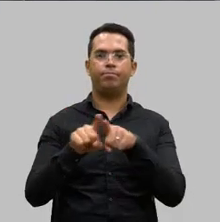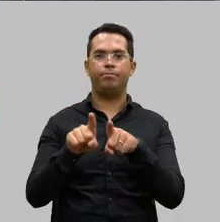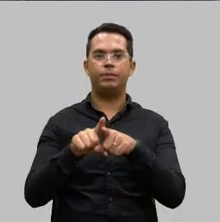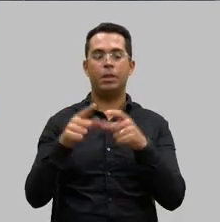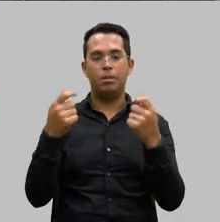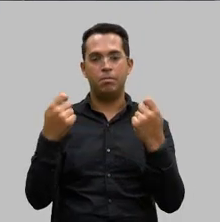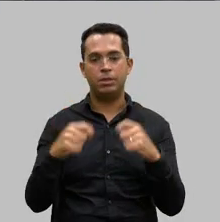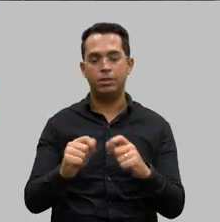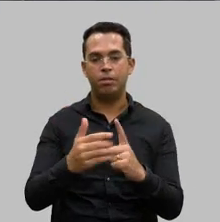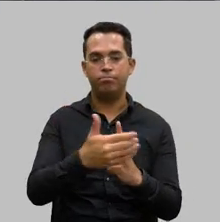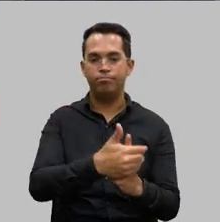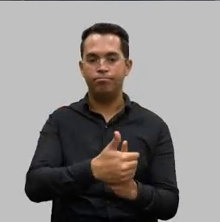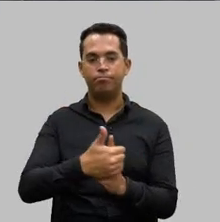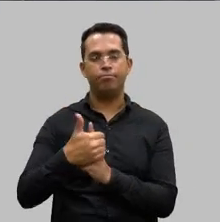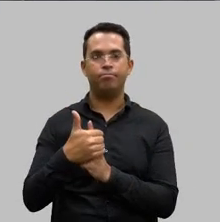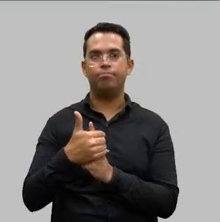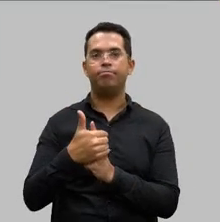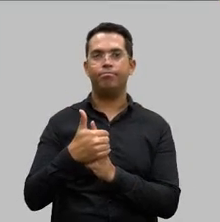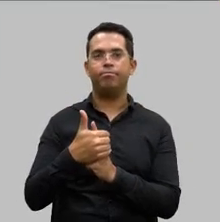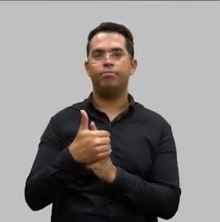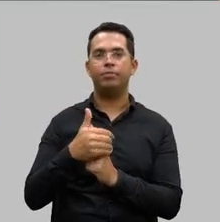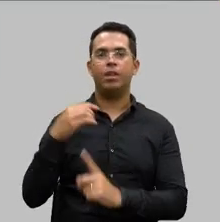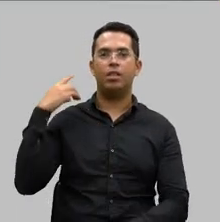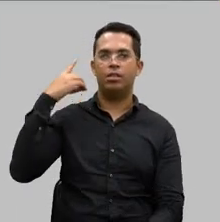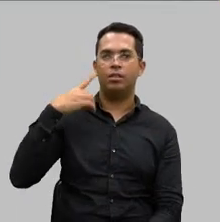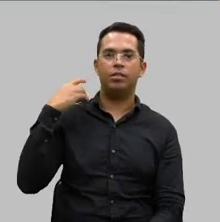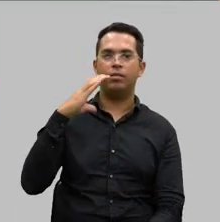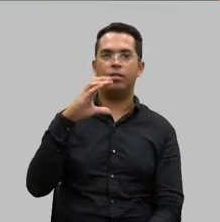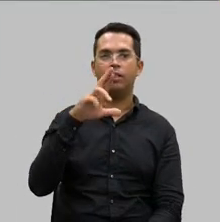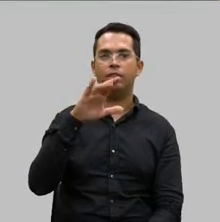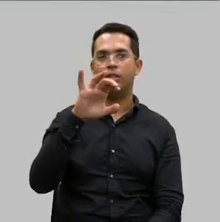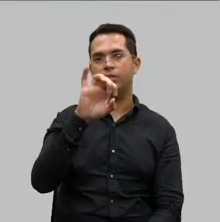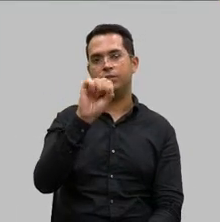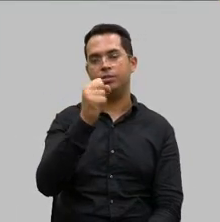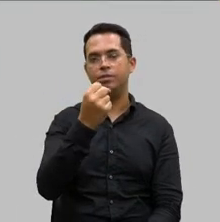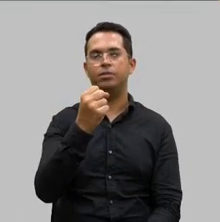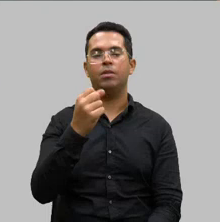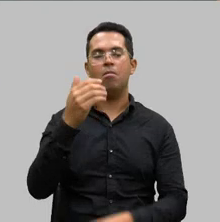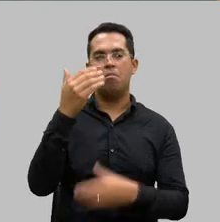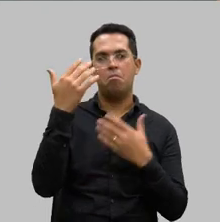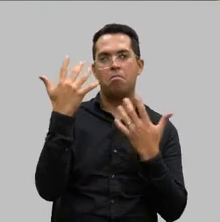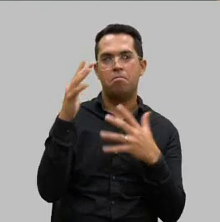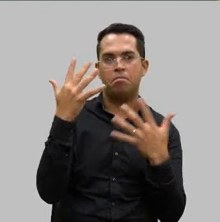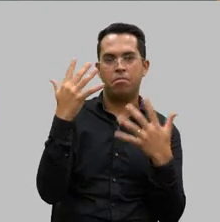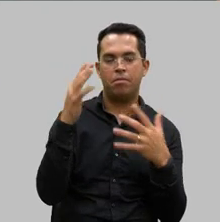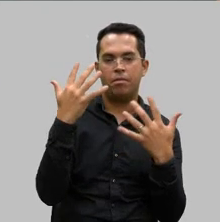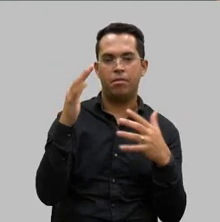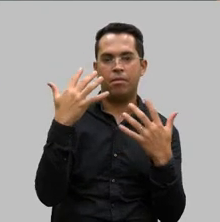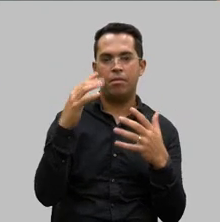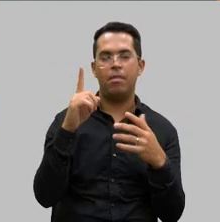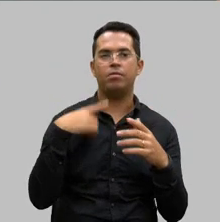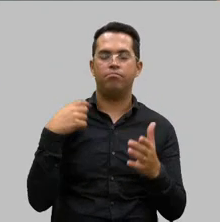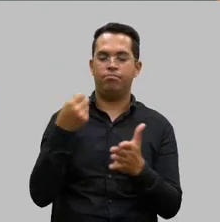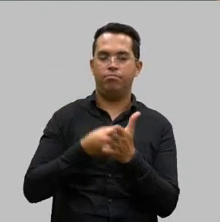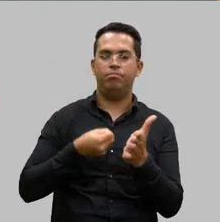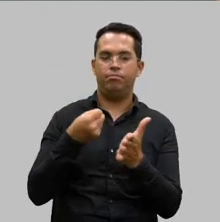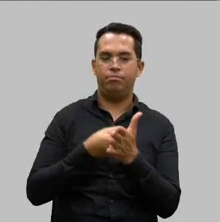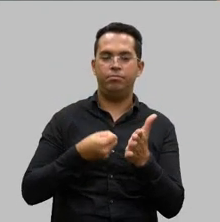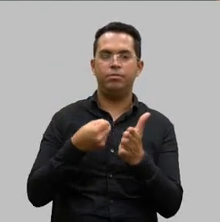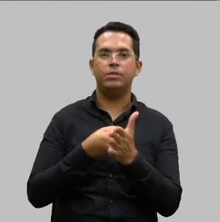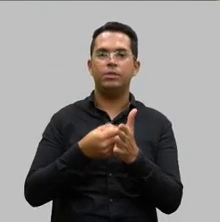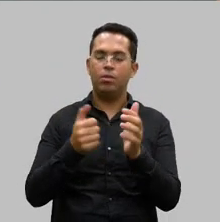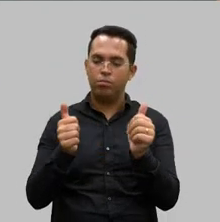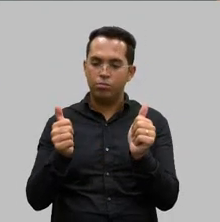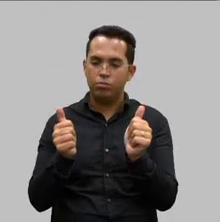E aí deputado Cristiano parabéns viu pela iniciativa já de criar frente parlamentar estamos juntos viu na defesa